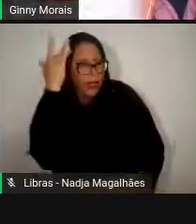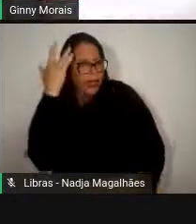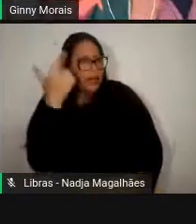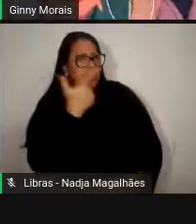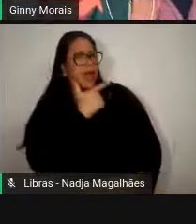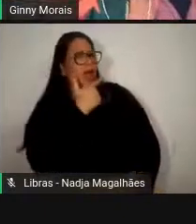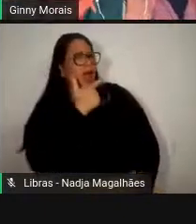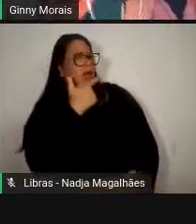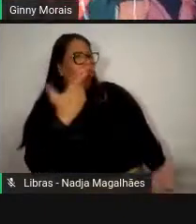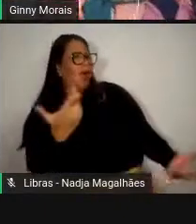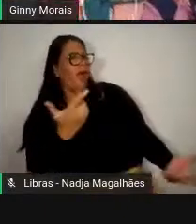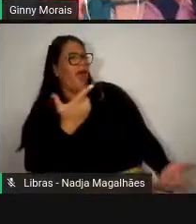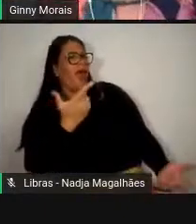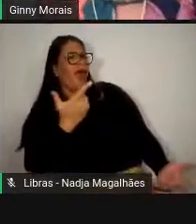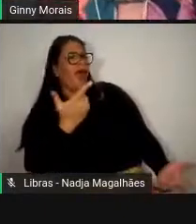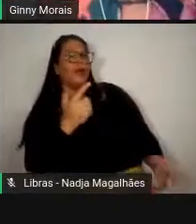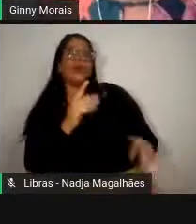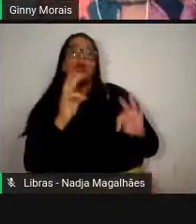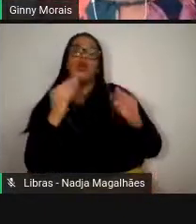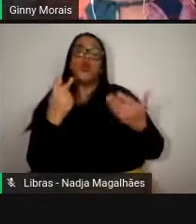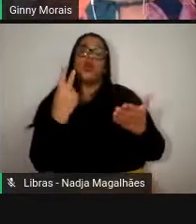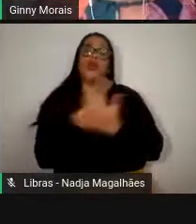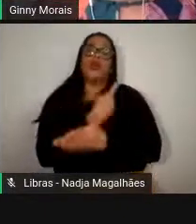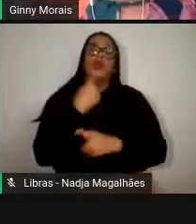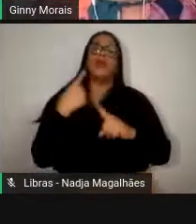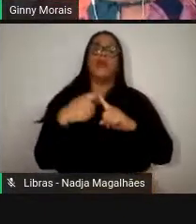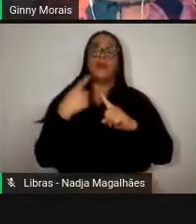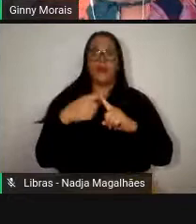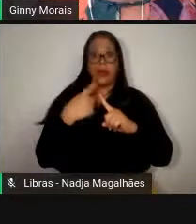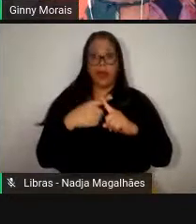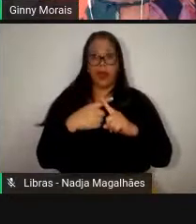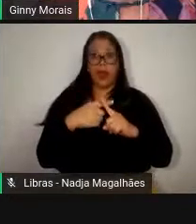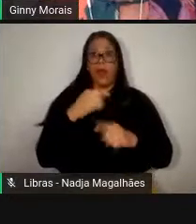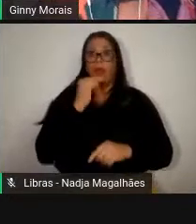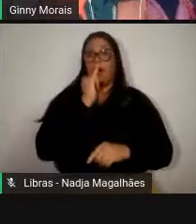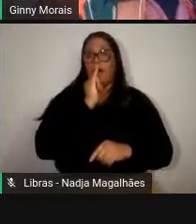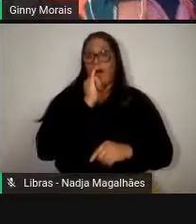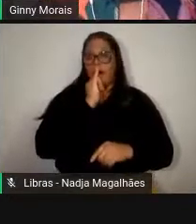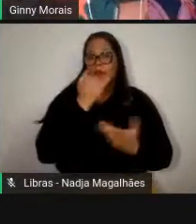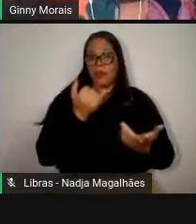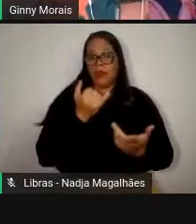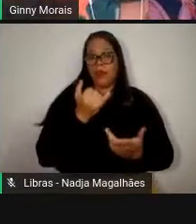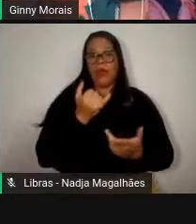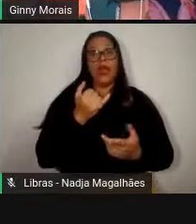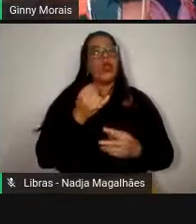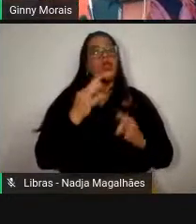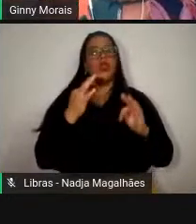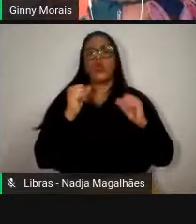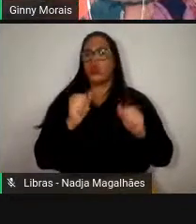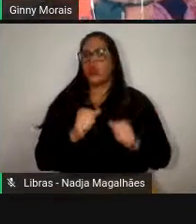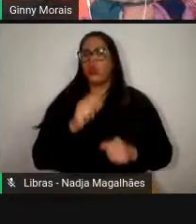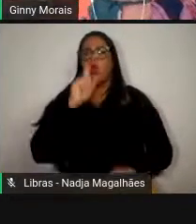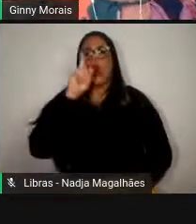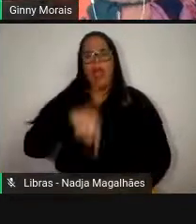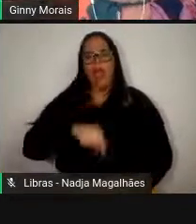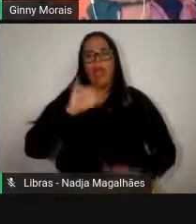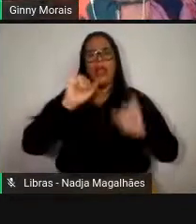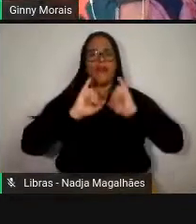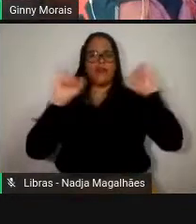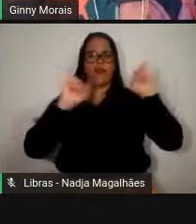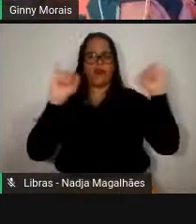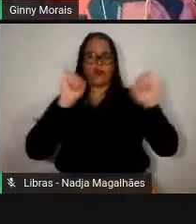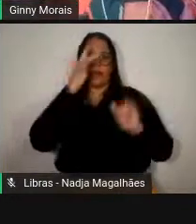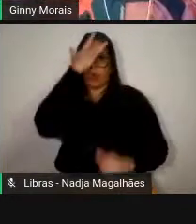pegar fogo. Tudo isso, por que eu estou falando tudo isso? Eu estou dando esses exemplos para vocês. Porque tudo isso é informação para quem está